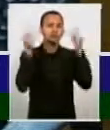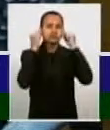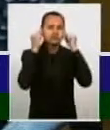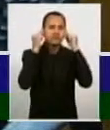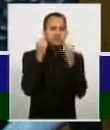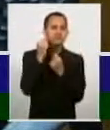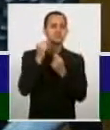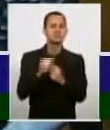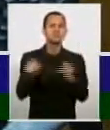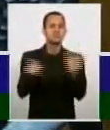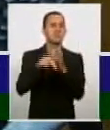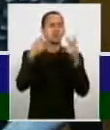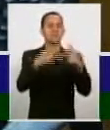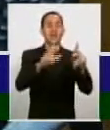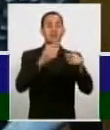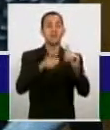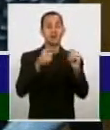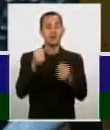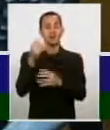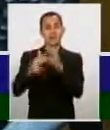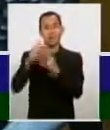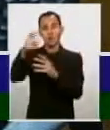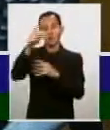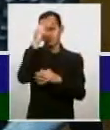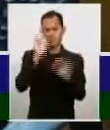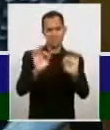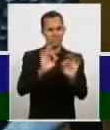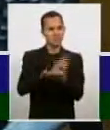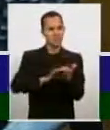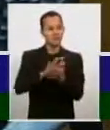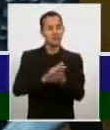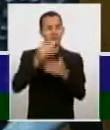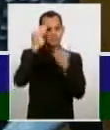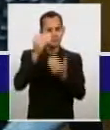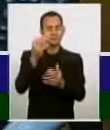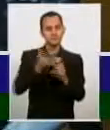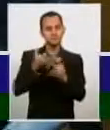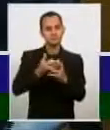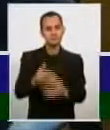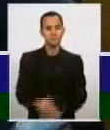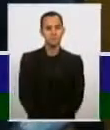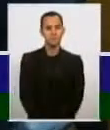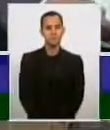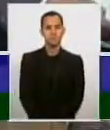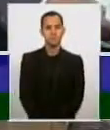ouvido, ouça a música dela, mas sem incomodar os outros. Muito obrigado pela parte que me foi cedida.